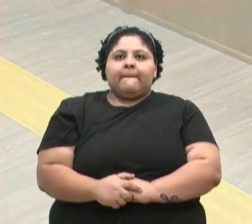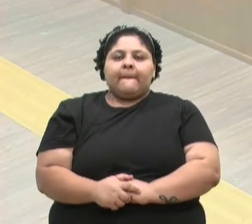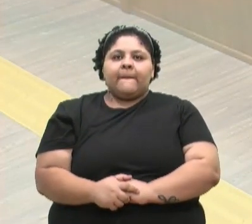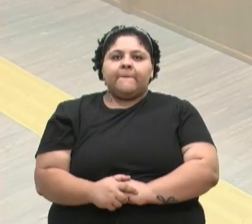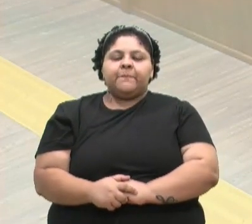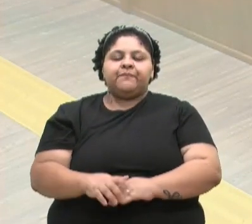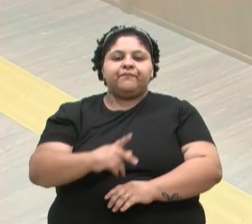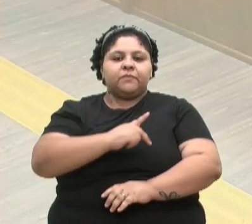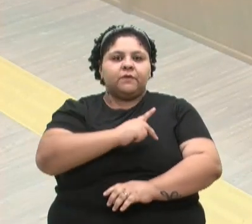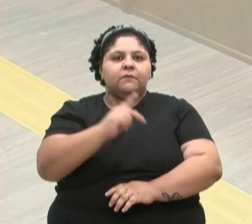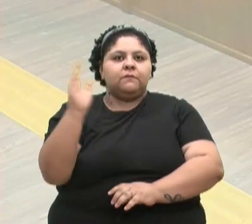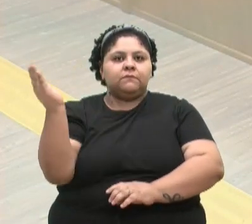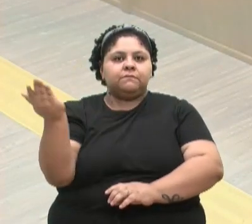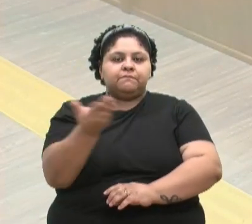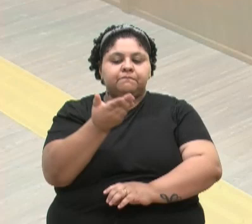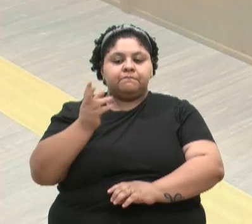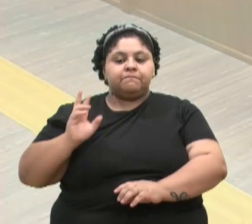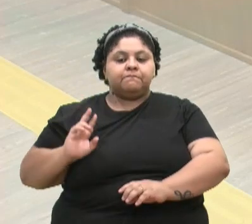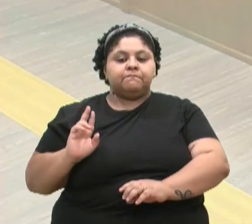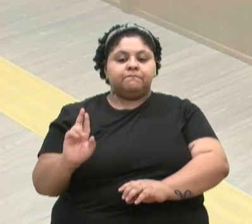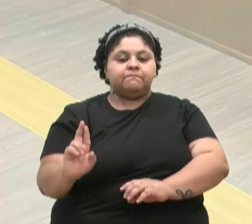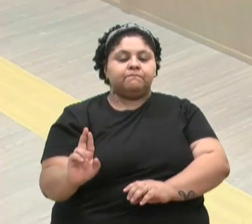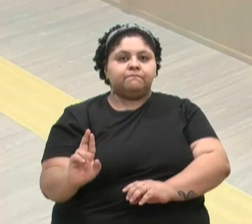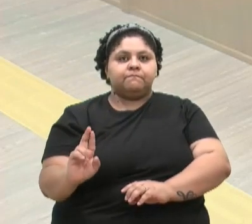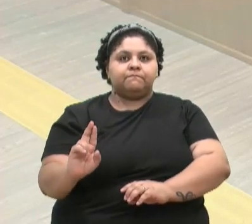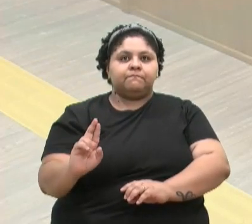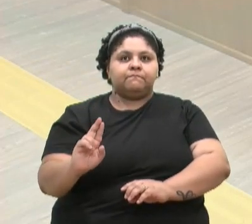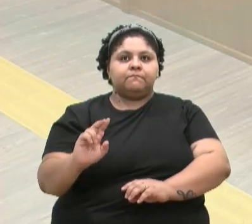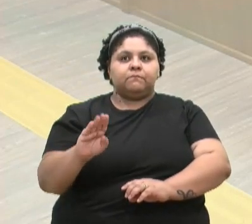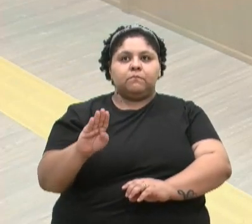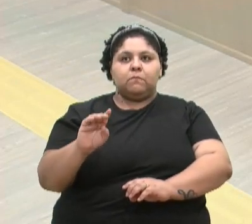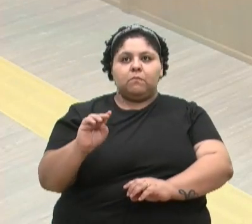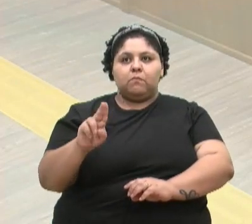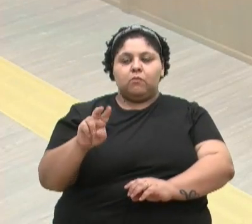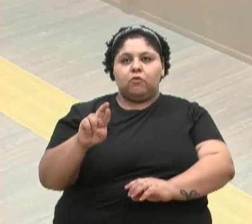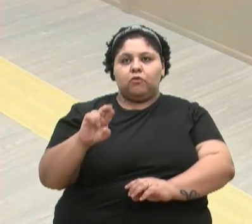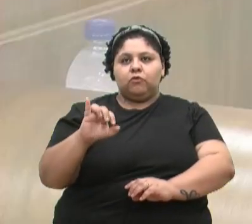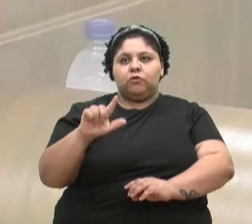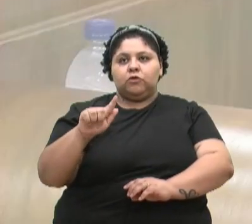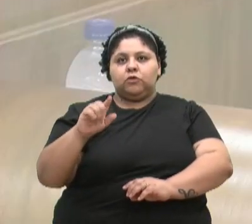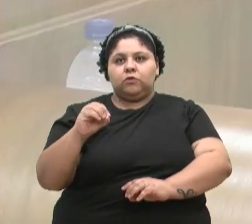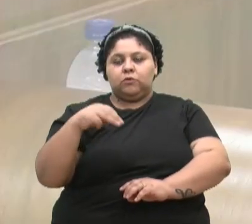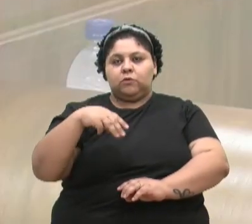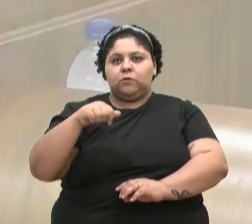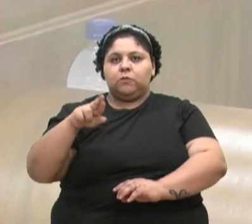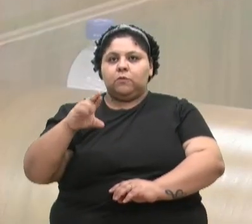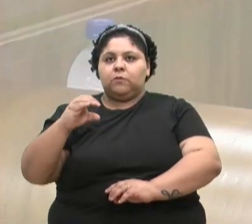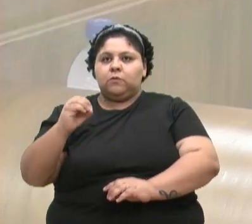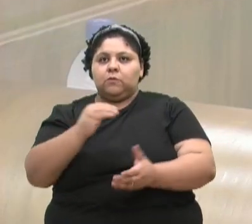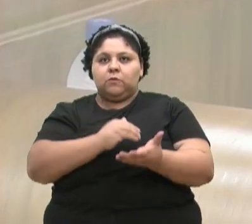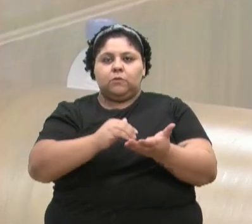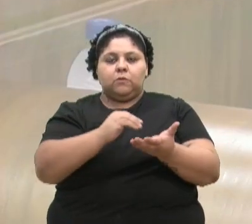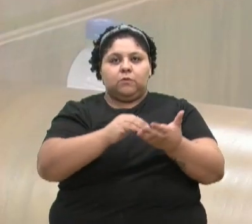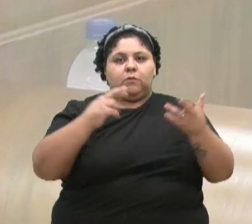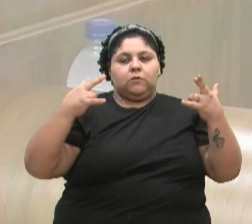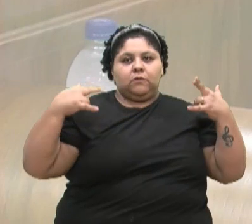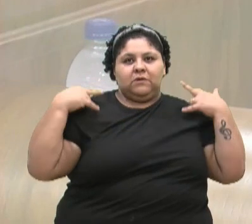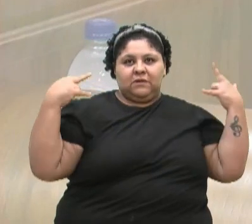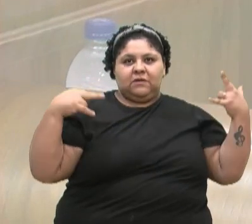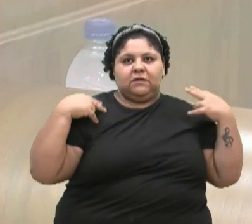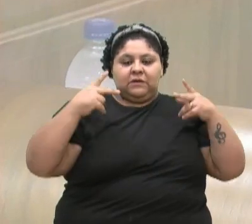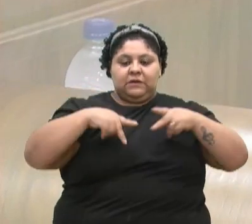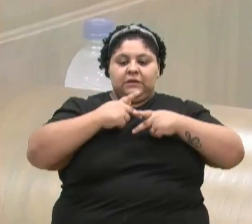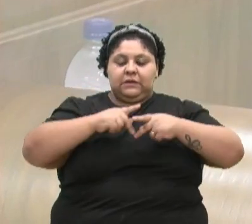Pois não, senhora presidente. Representando o deputado Carlos Búrigo, senhor Marcos Sacaro. Secretário Municipal de Turismo, Ricardo